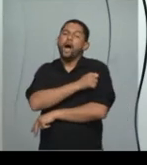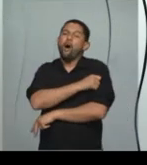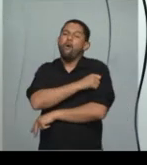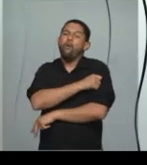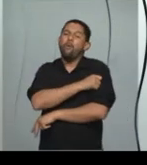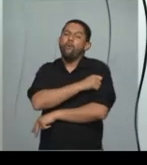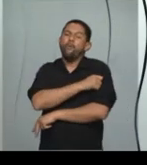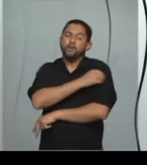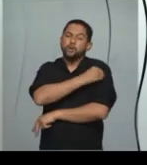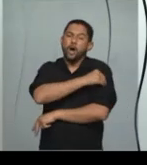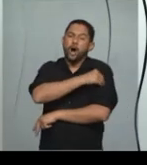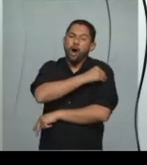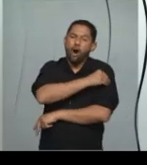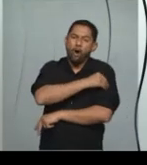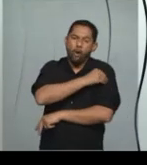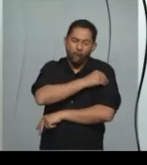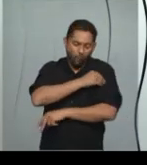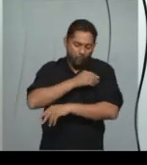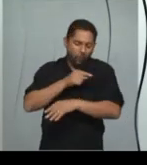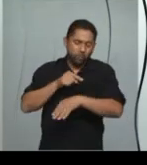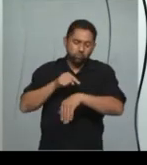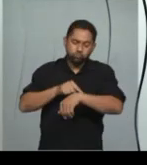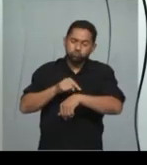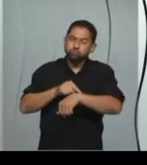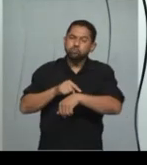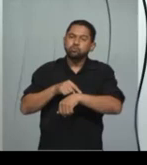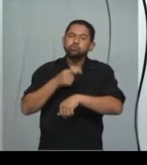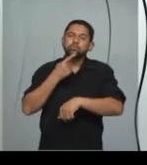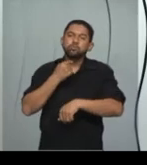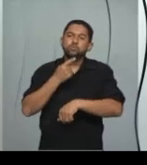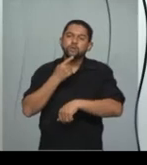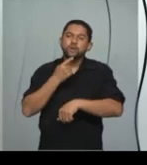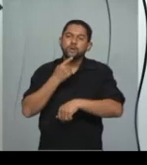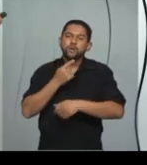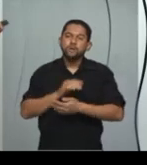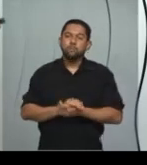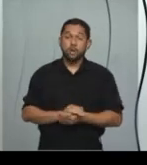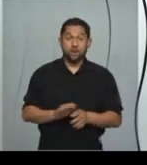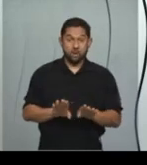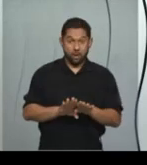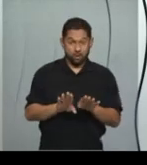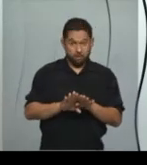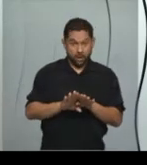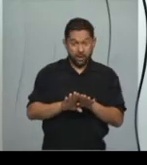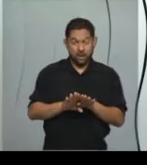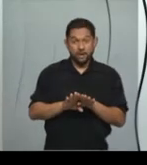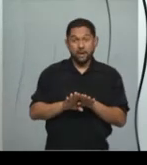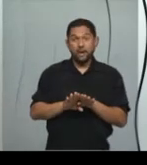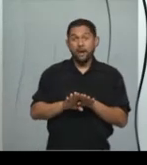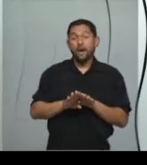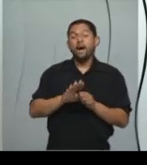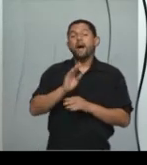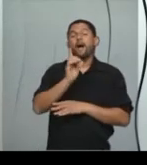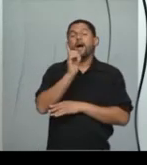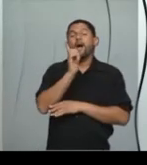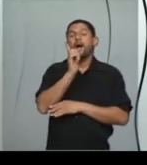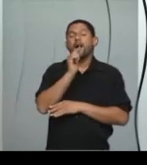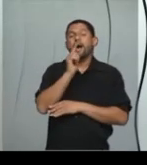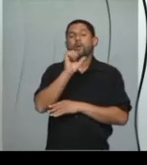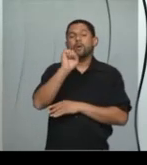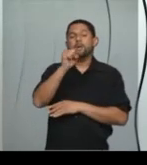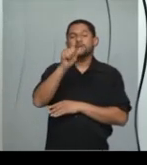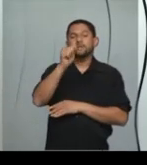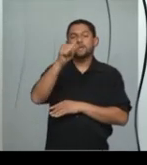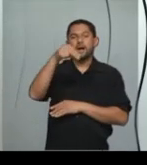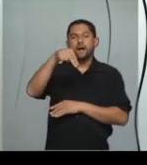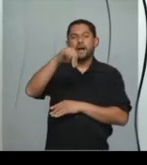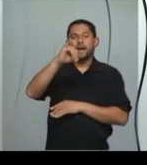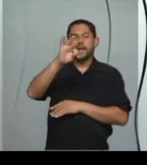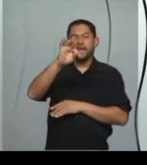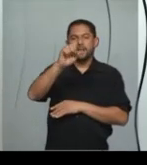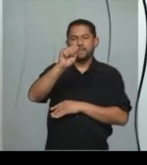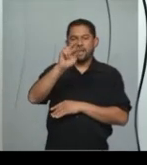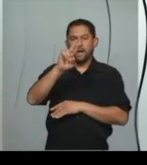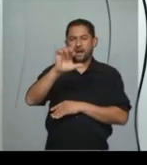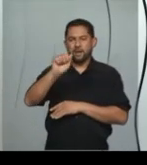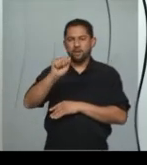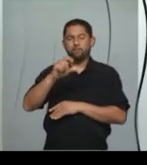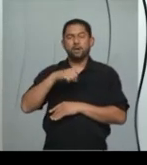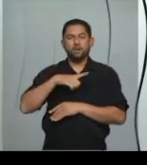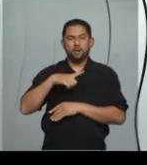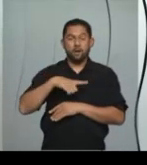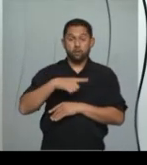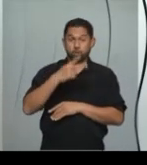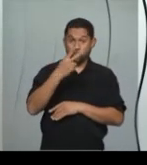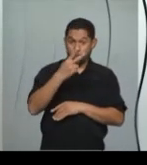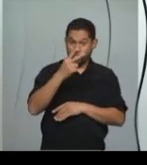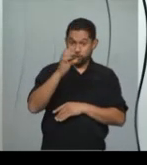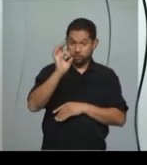alguns produtos de limpeza. Você vai observar, por exemplo, que a água sanitária vai ter lá 2% V